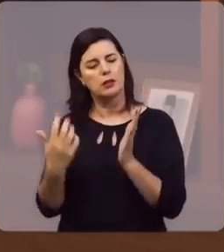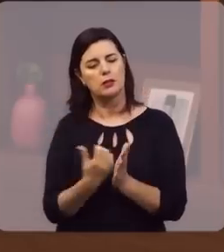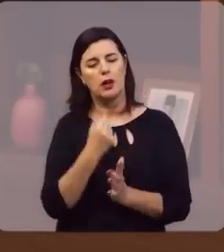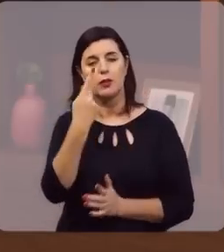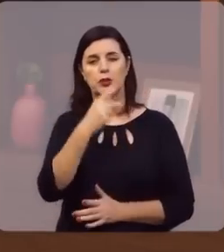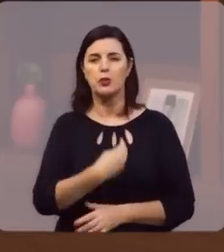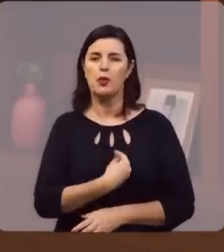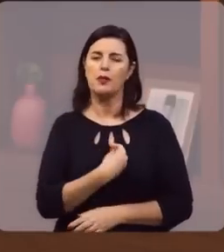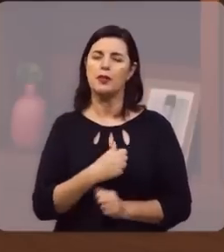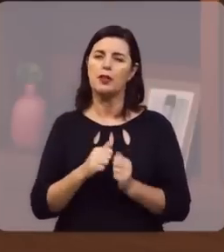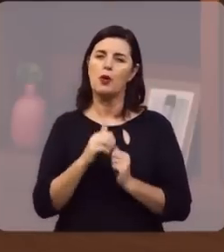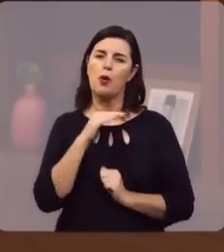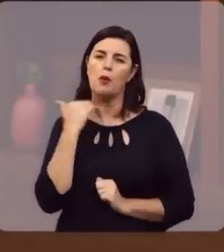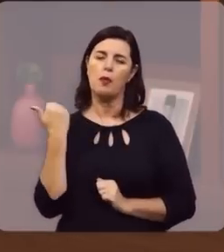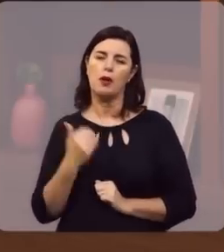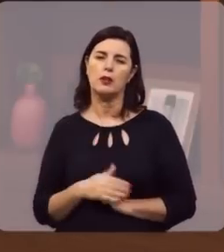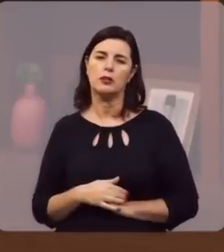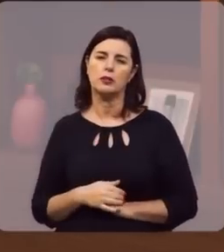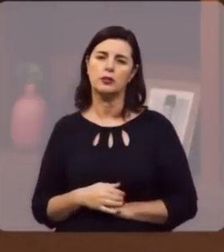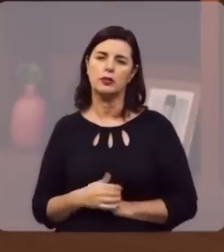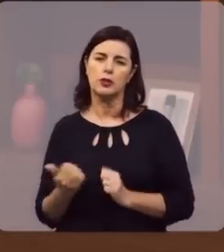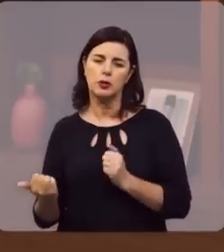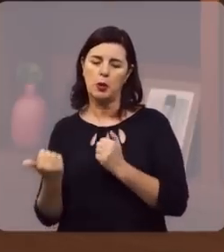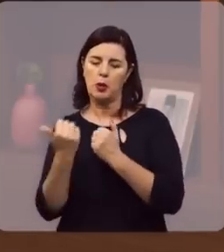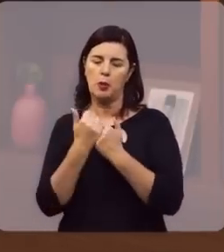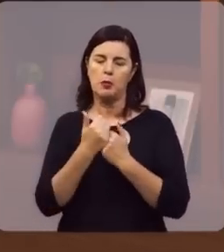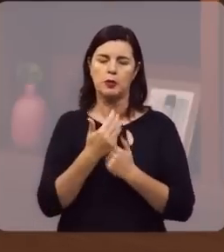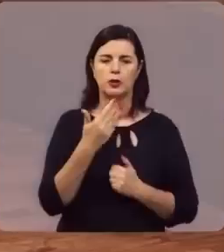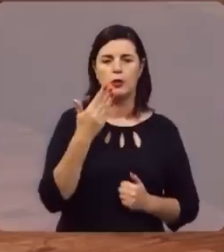resgatar você com a sua morte substitutiva